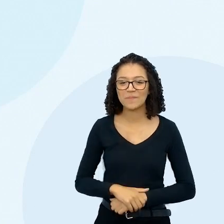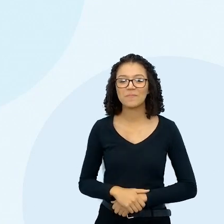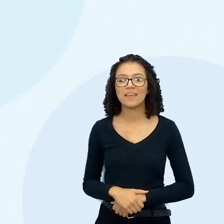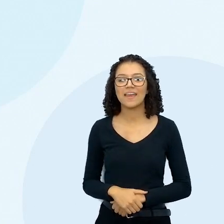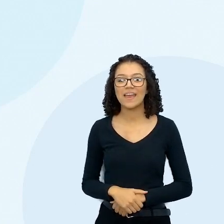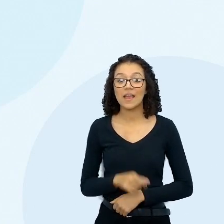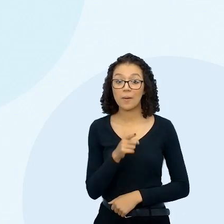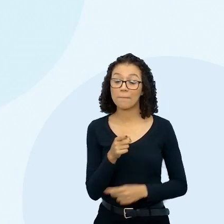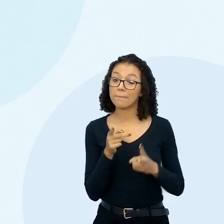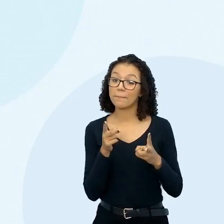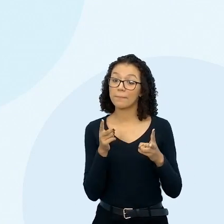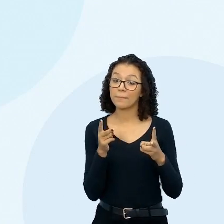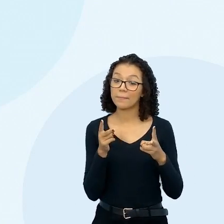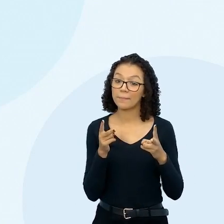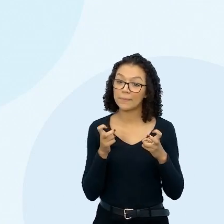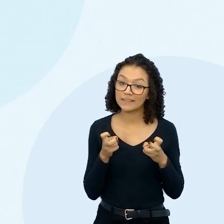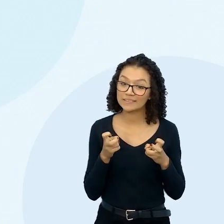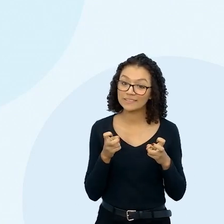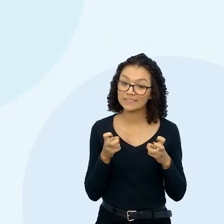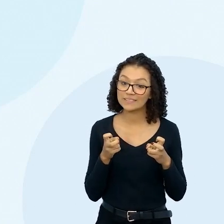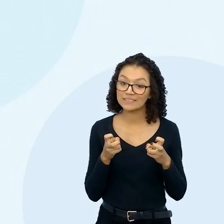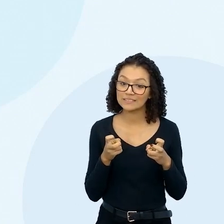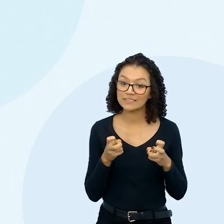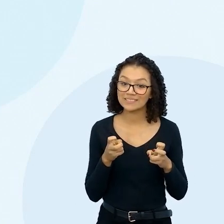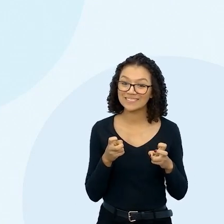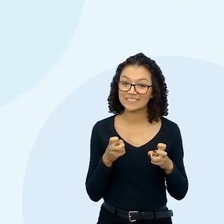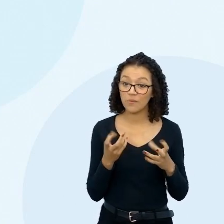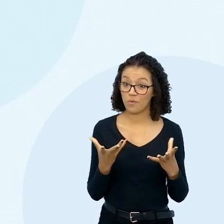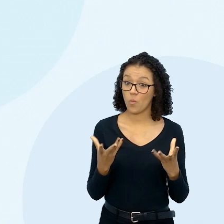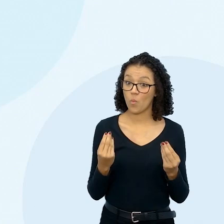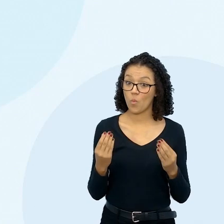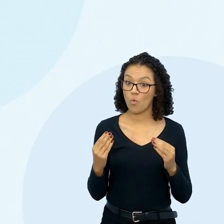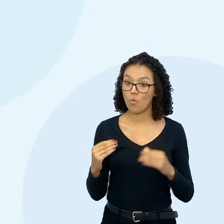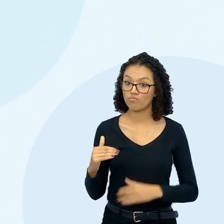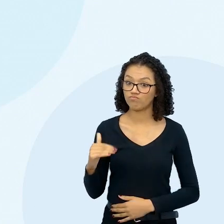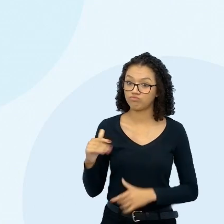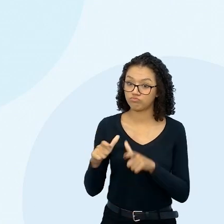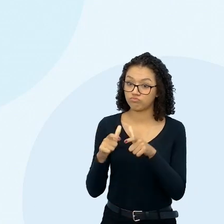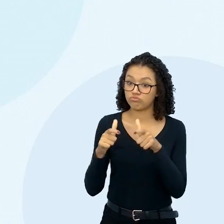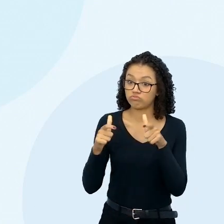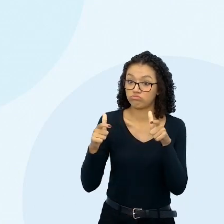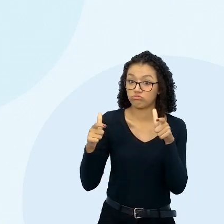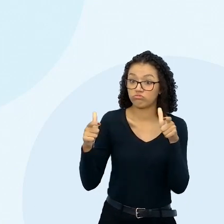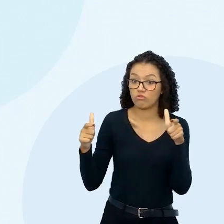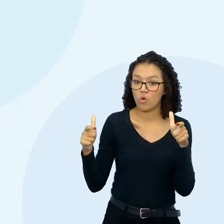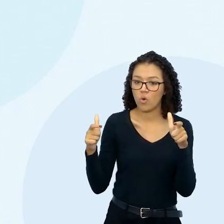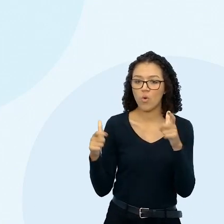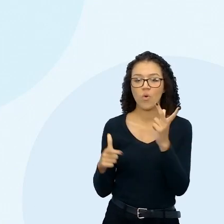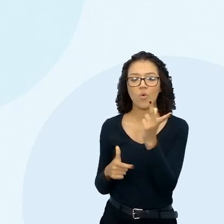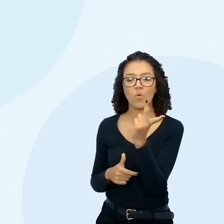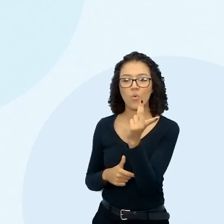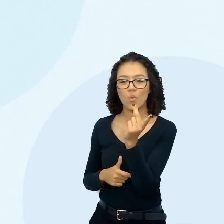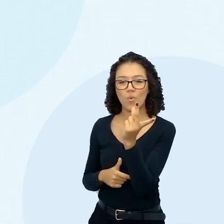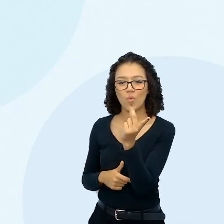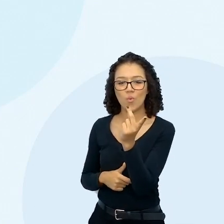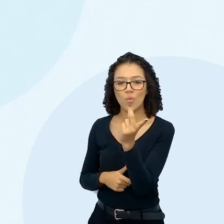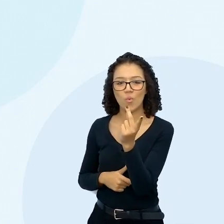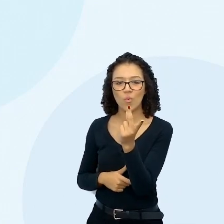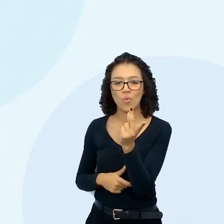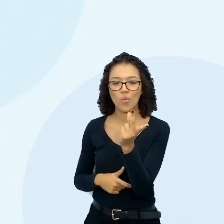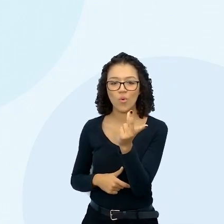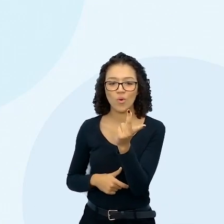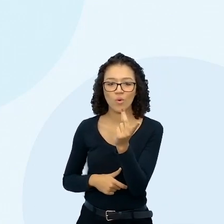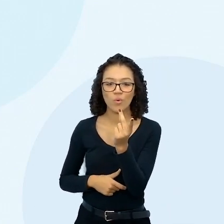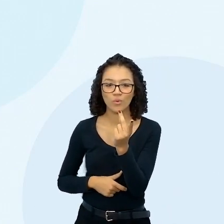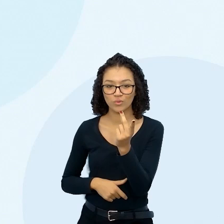gente percebe essas vítimas. Depois, do outro lado, a gente percebe, por exemplo, como